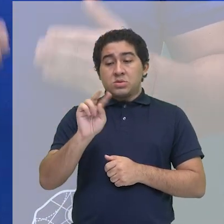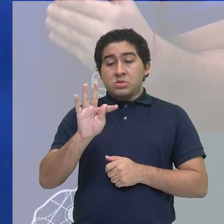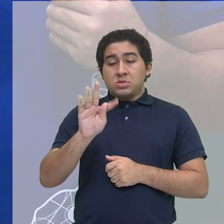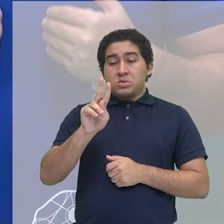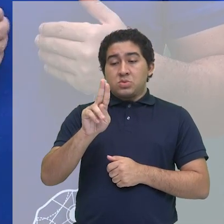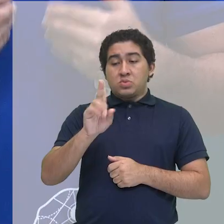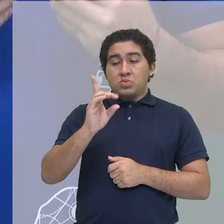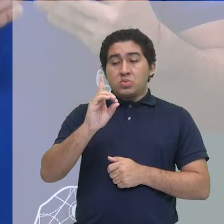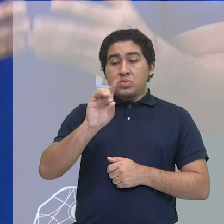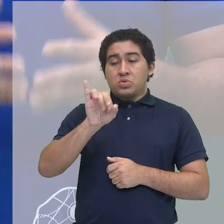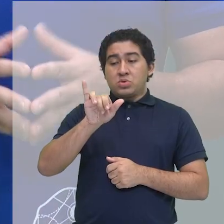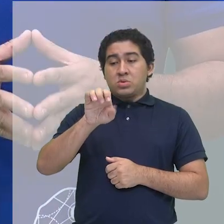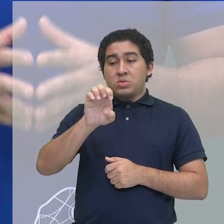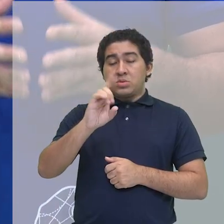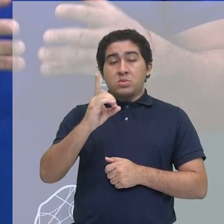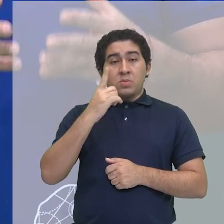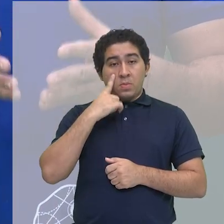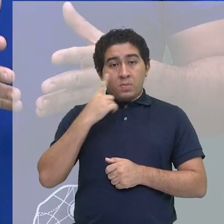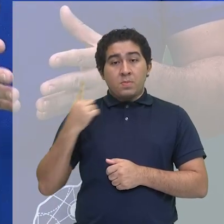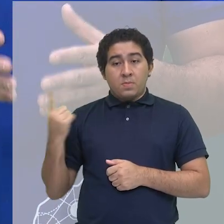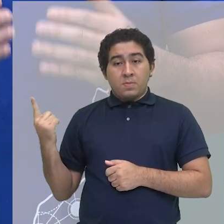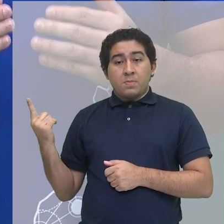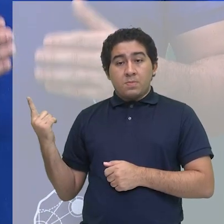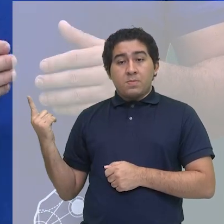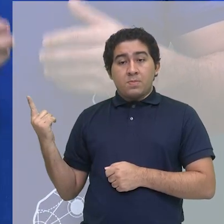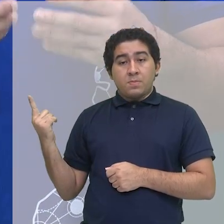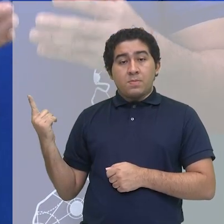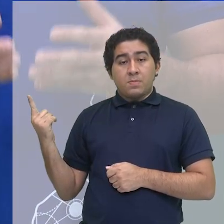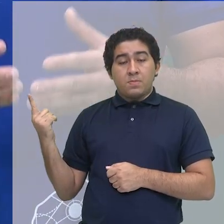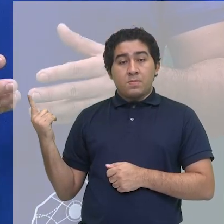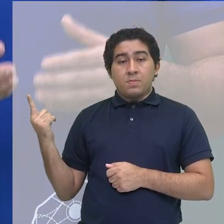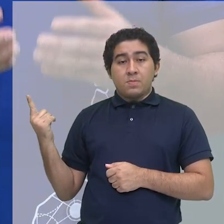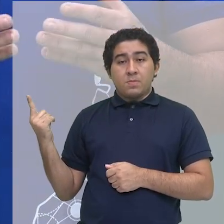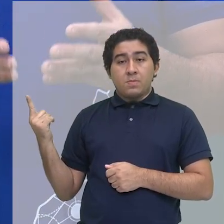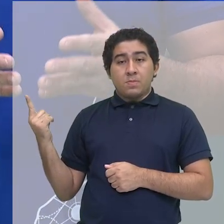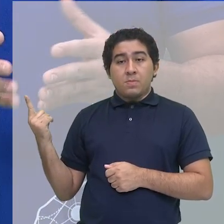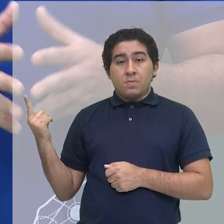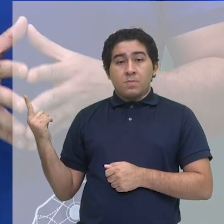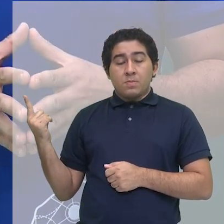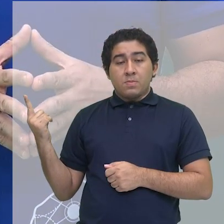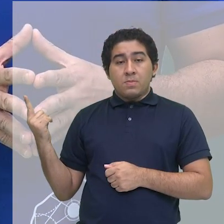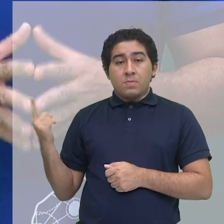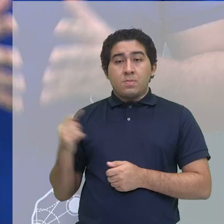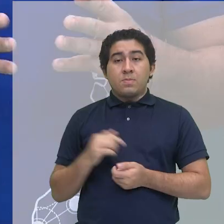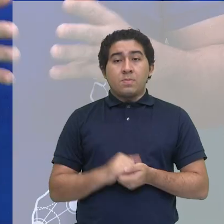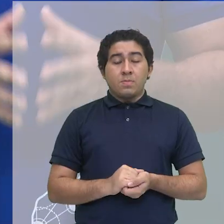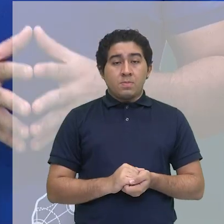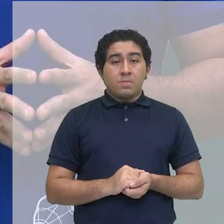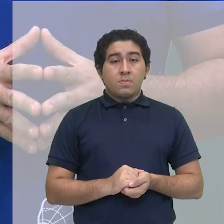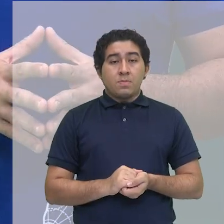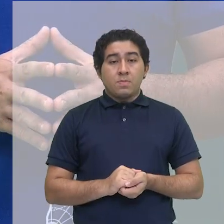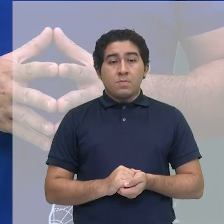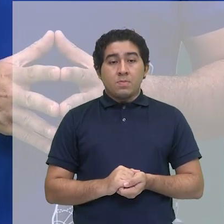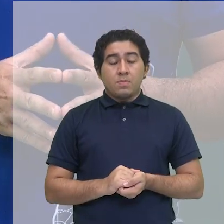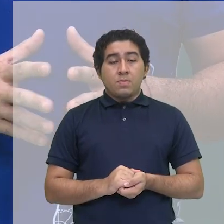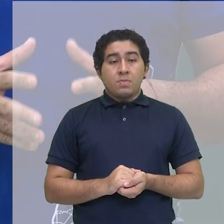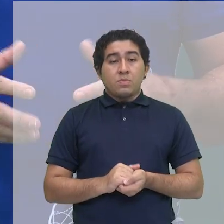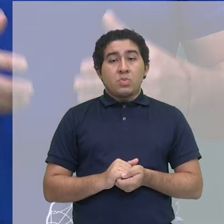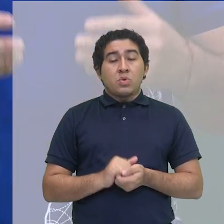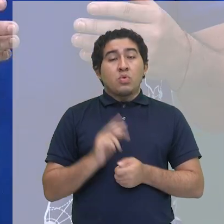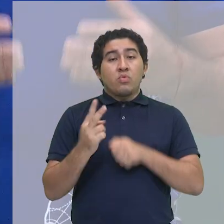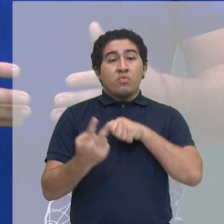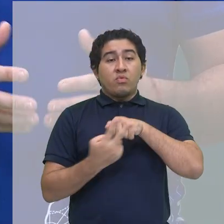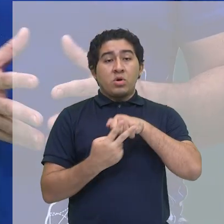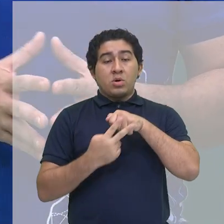Studied. I studied a lot. Eu estudei muito. Olha o verbo try, que é o